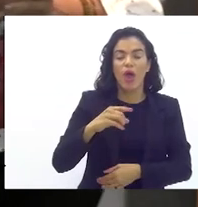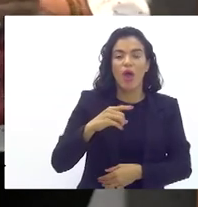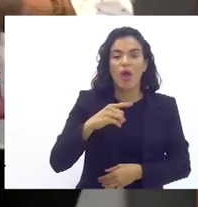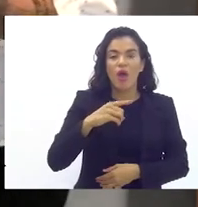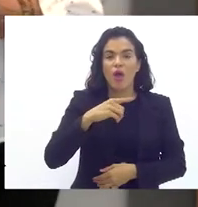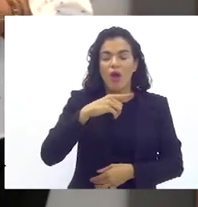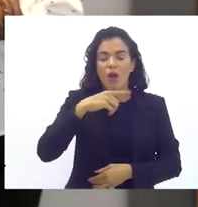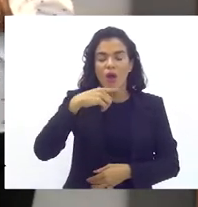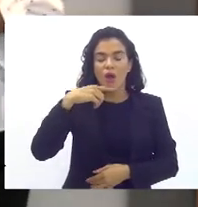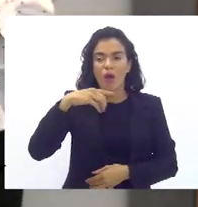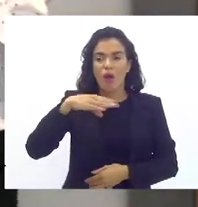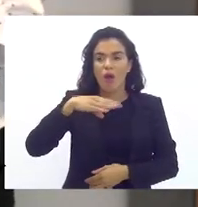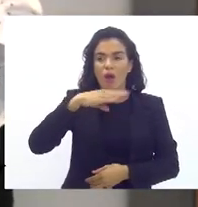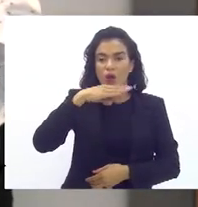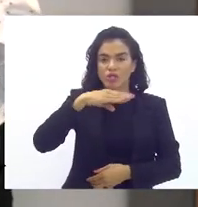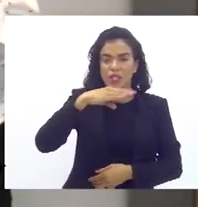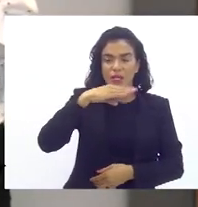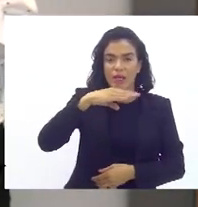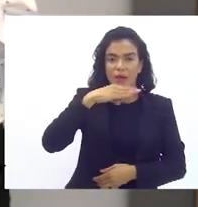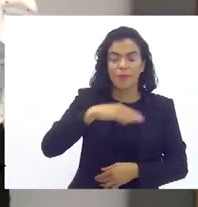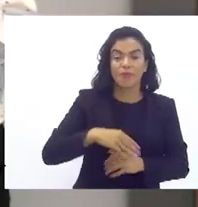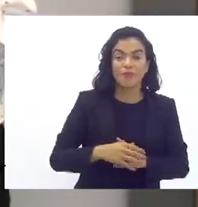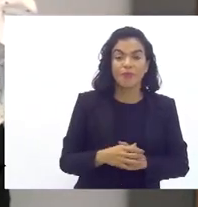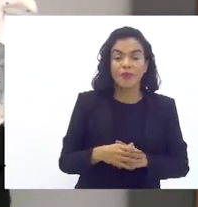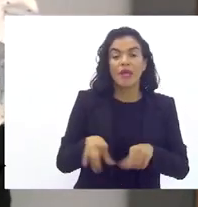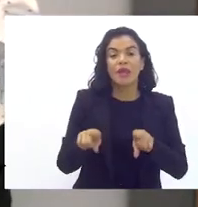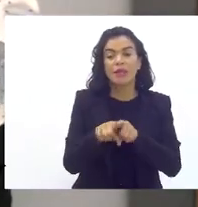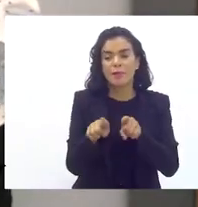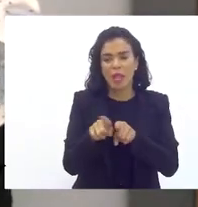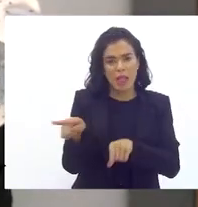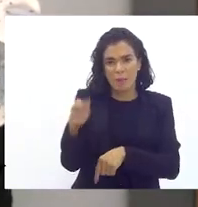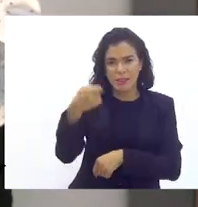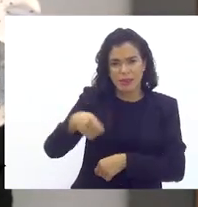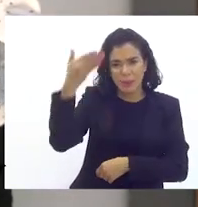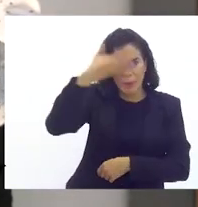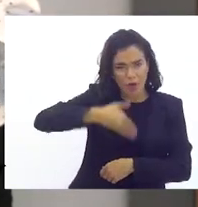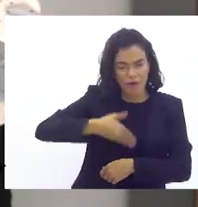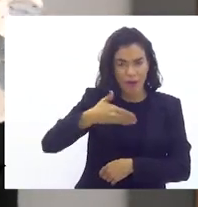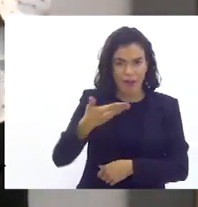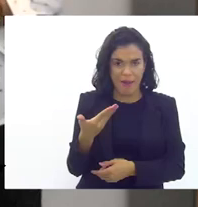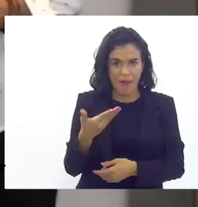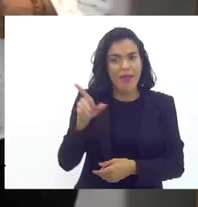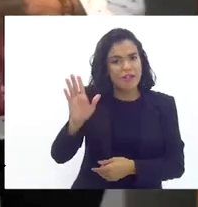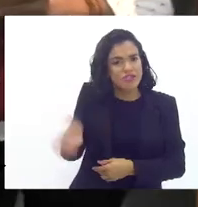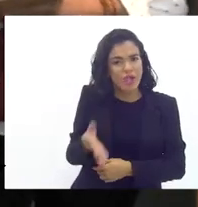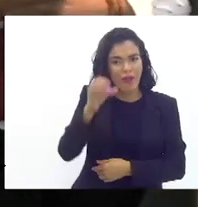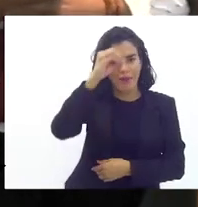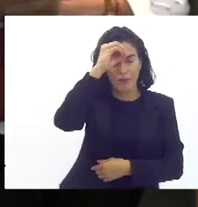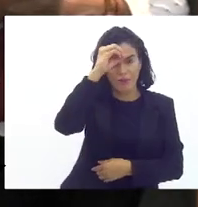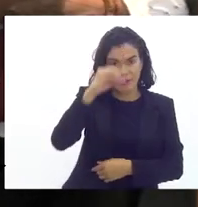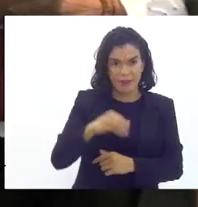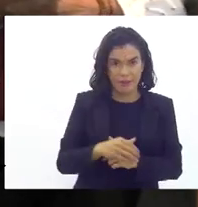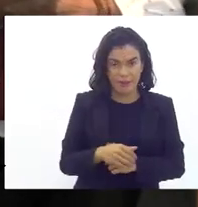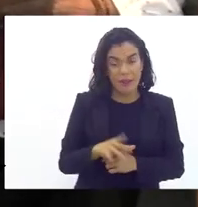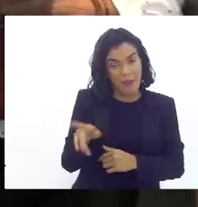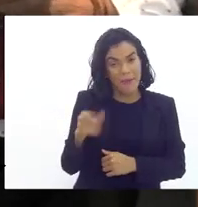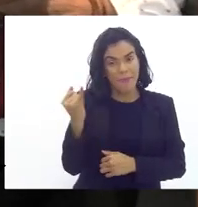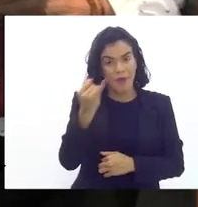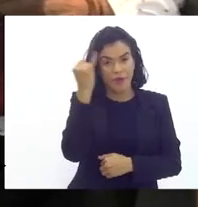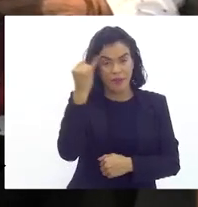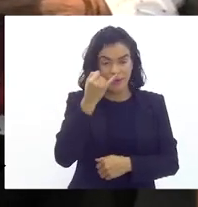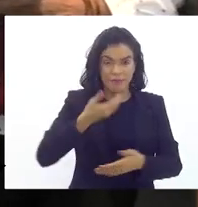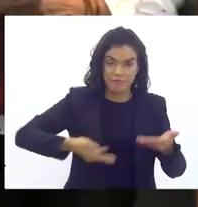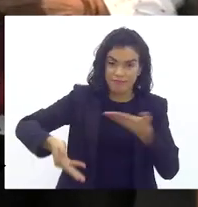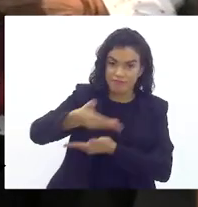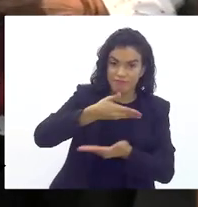tratados internacionais tem que ser respeitado ele não tem que provar sua inocência ele já é inocente Então isso é importante trazer